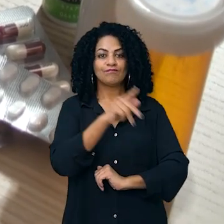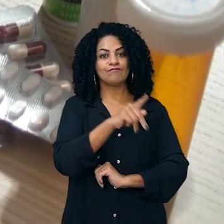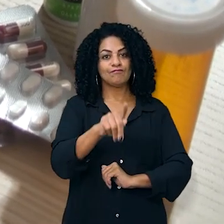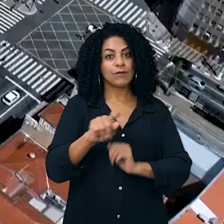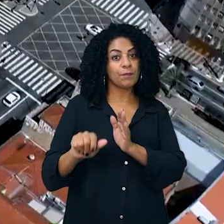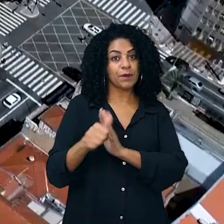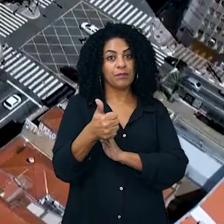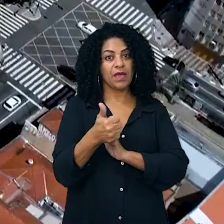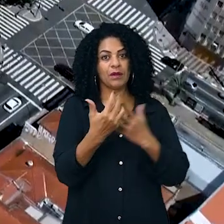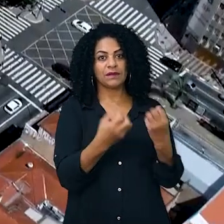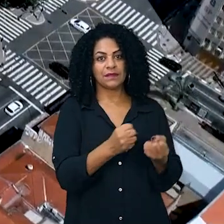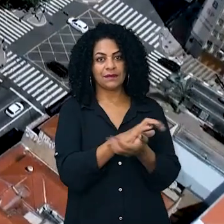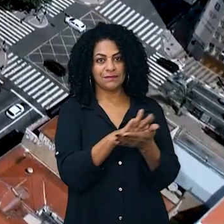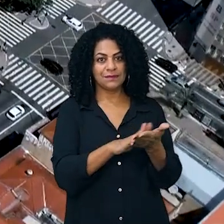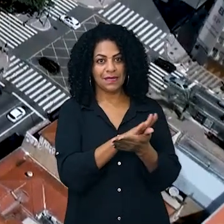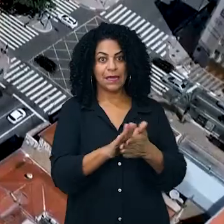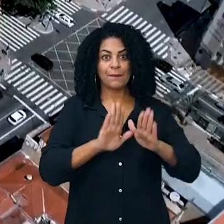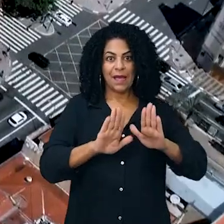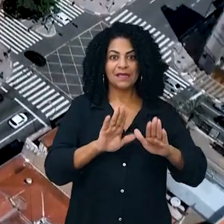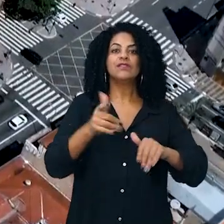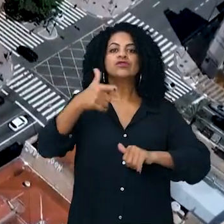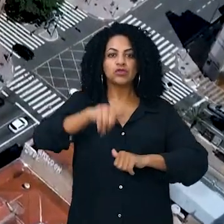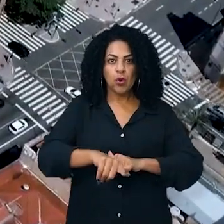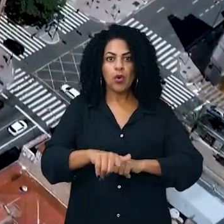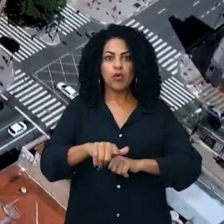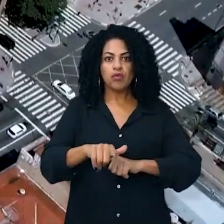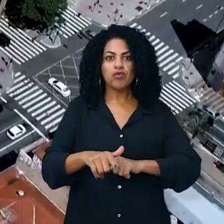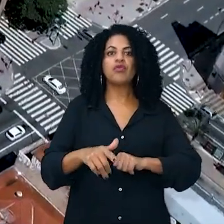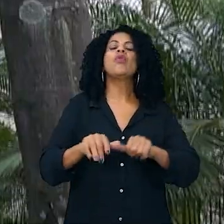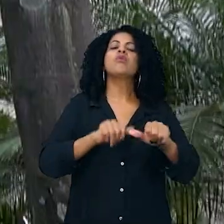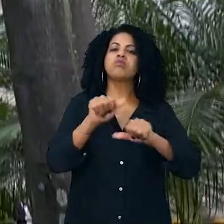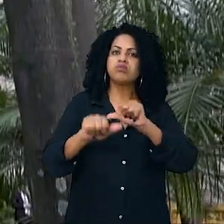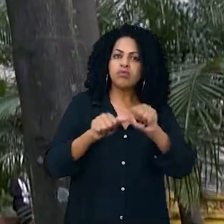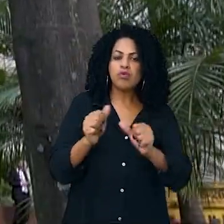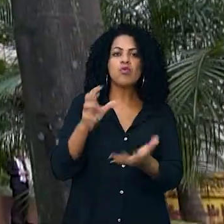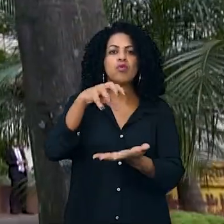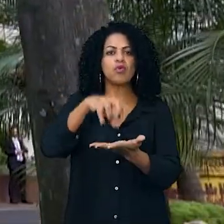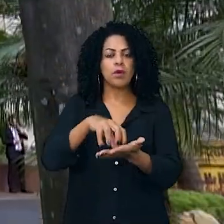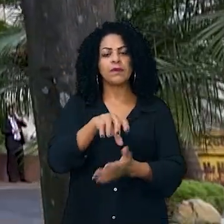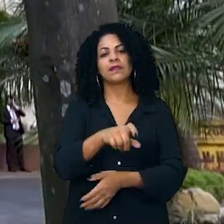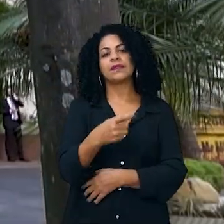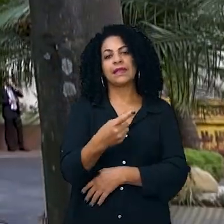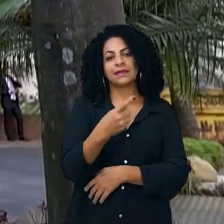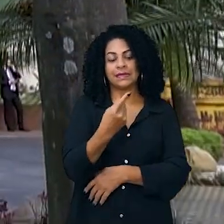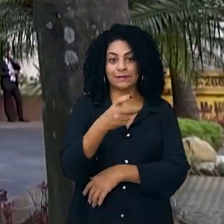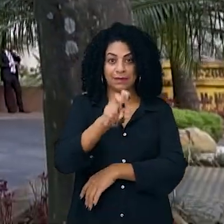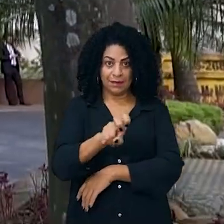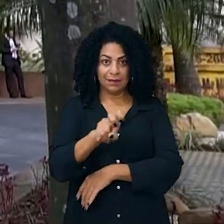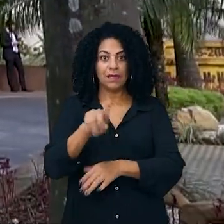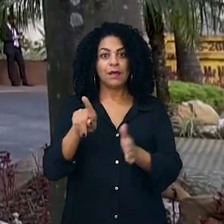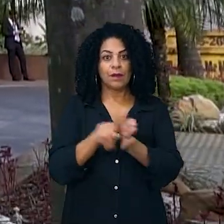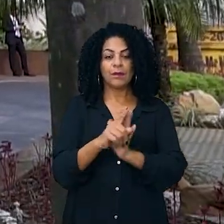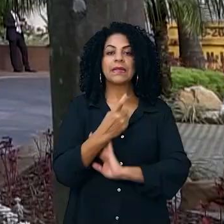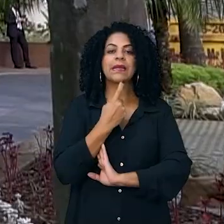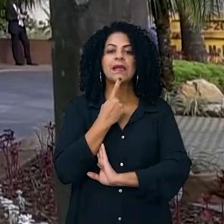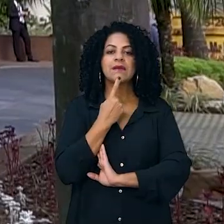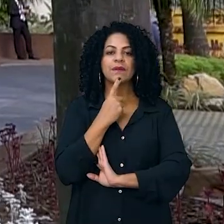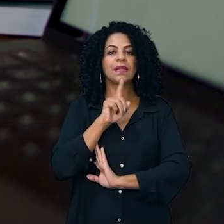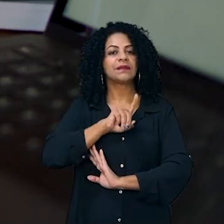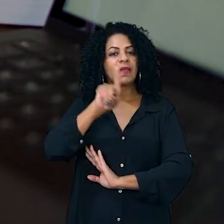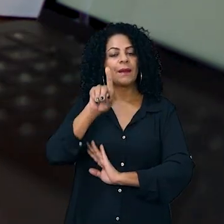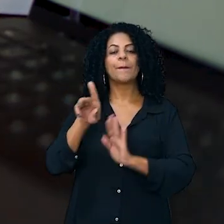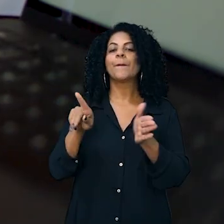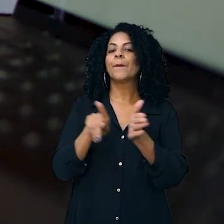em primeiro grau, mas a sentença foi reformada pelo Tribunal Regional do Trabalho da 15ª Região, em Campinas. Segundo o